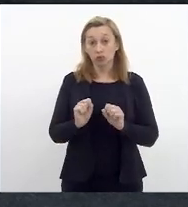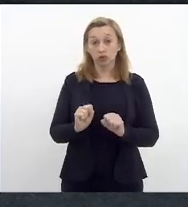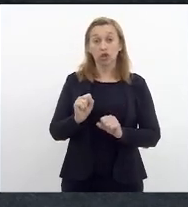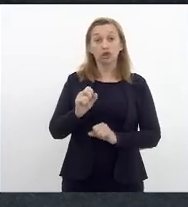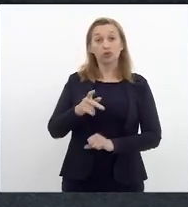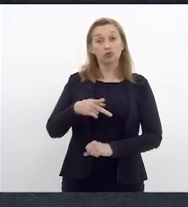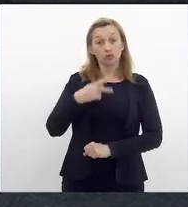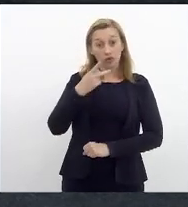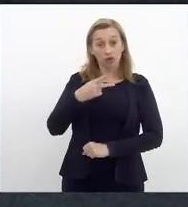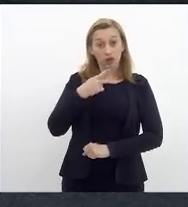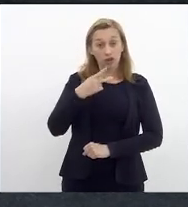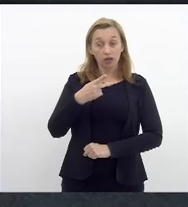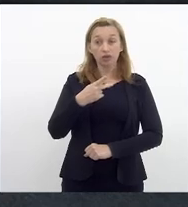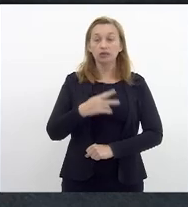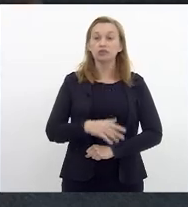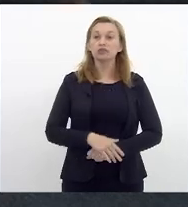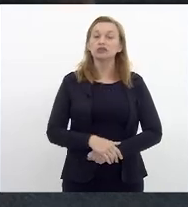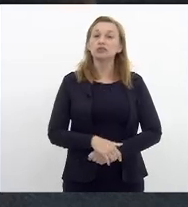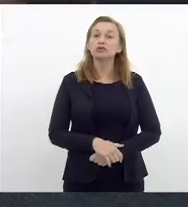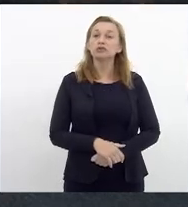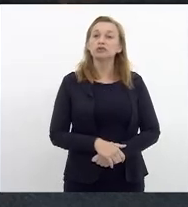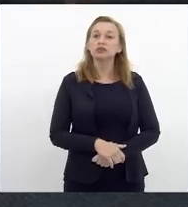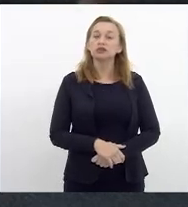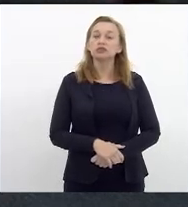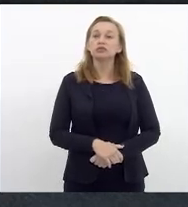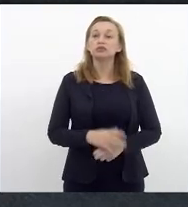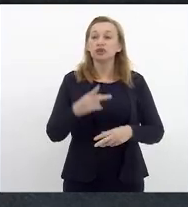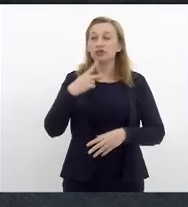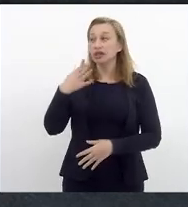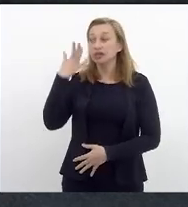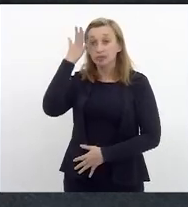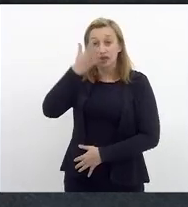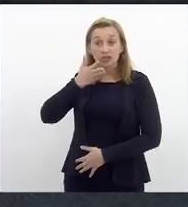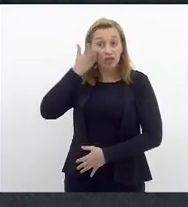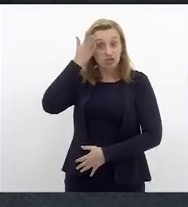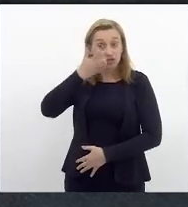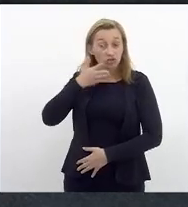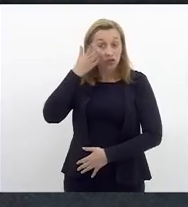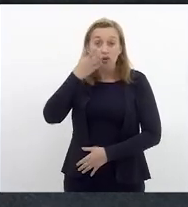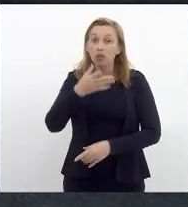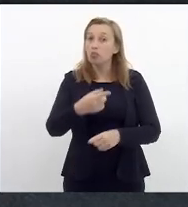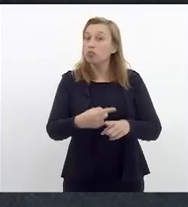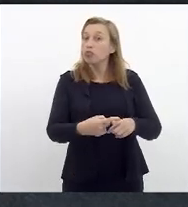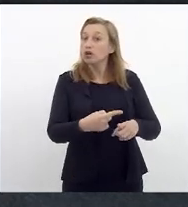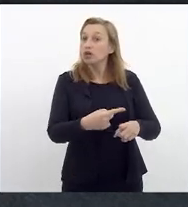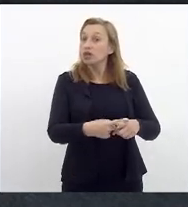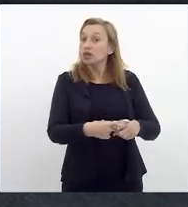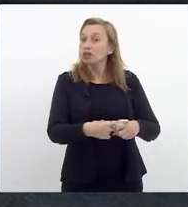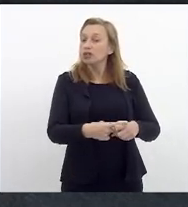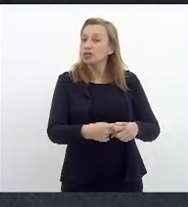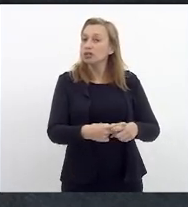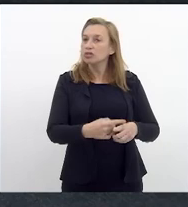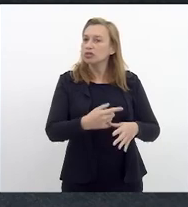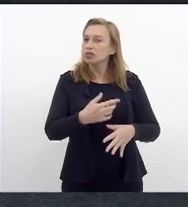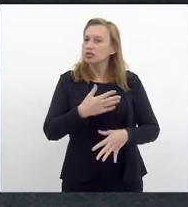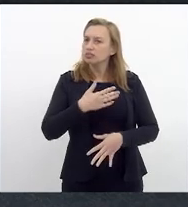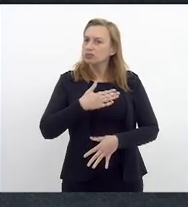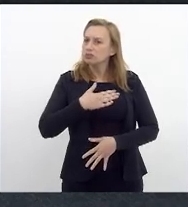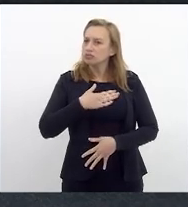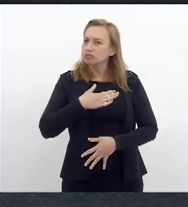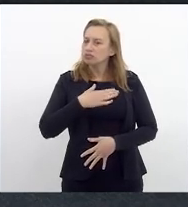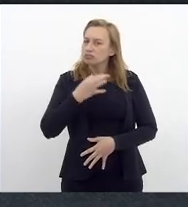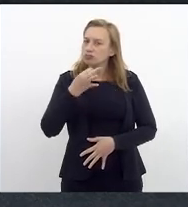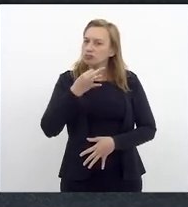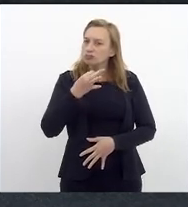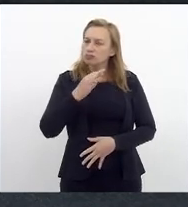palavra para apreciar a mensagem. Porque, em tese,